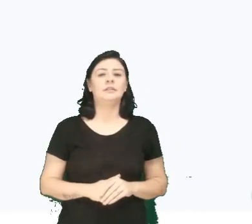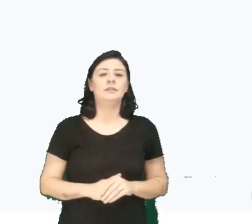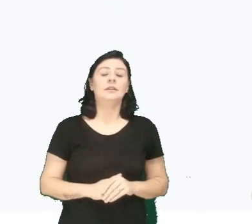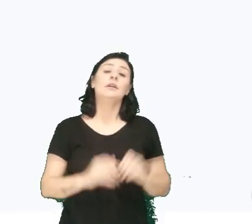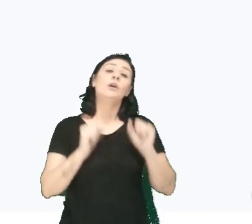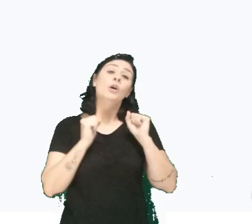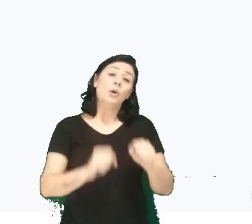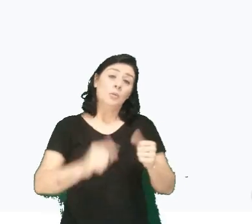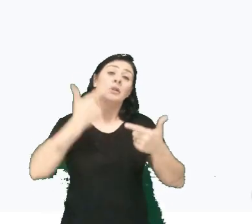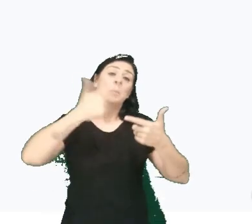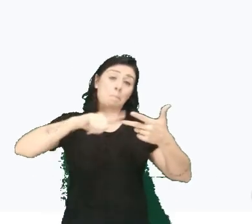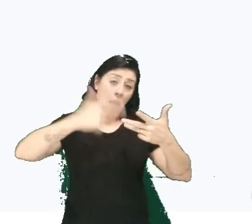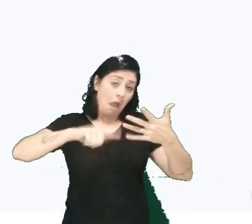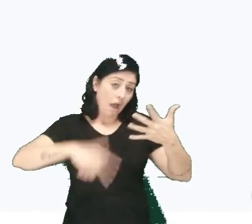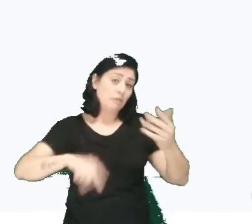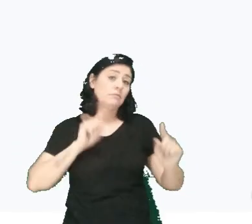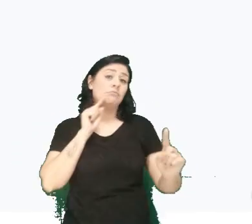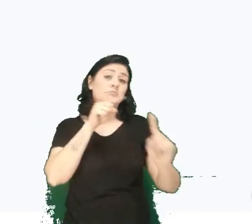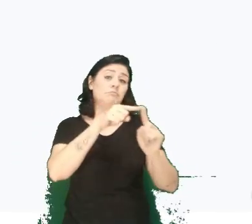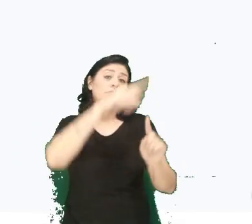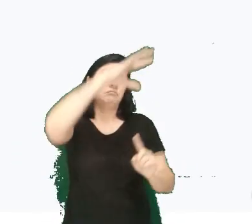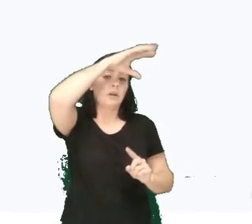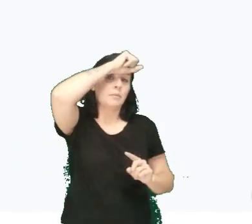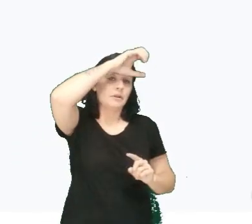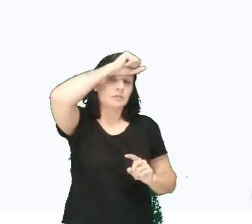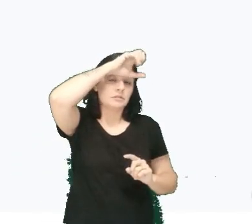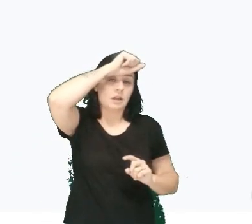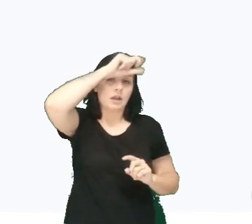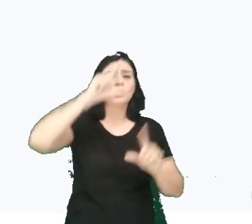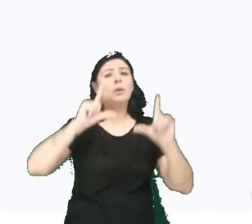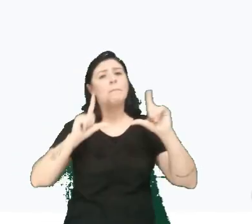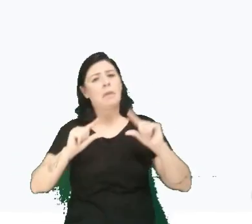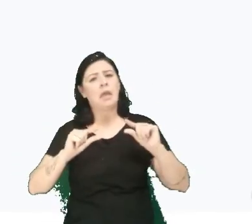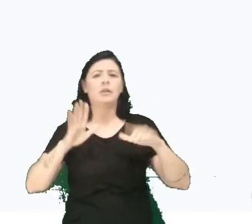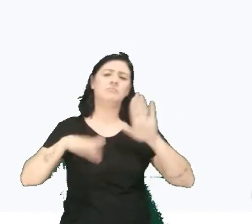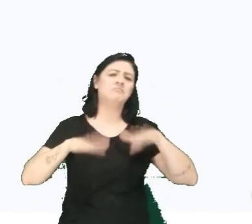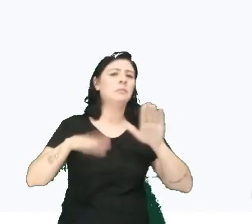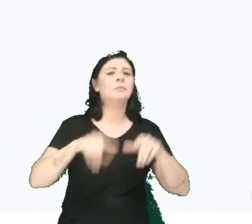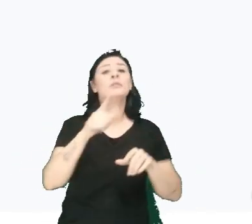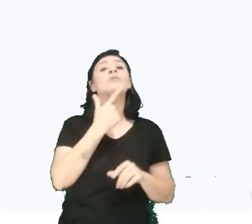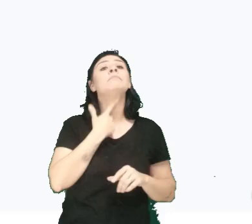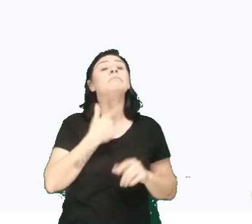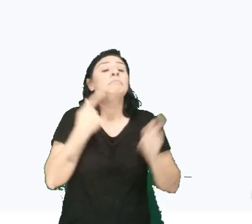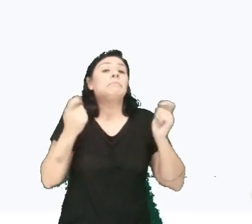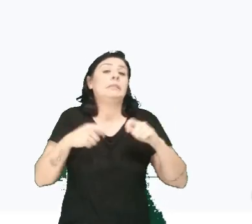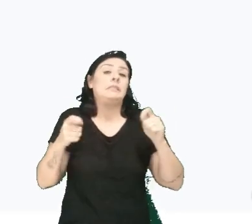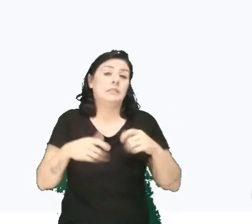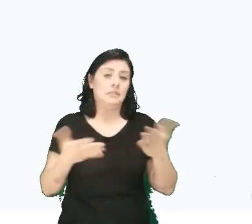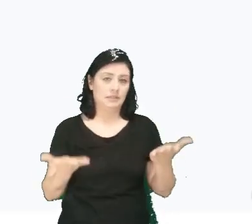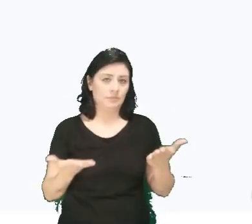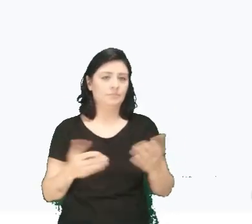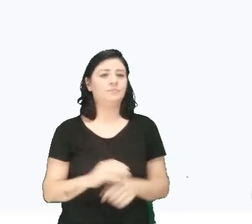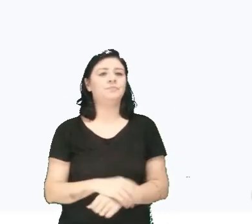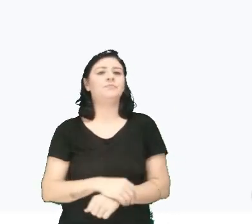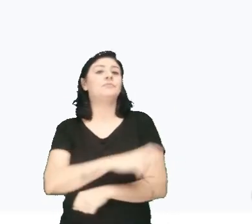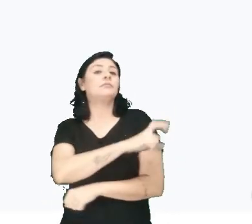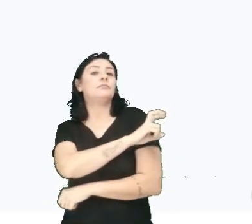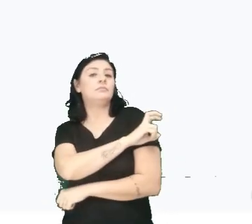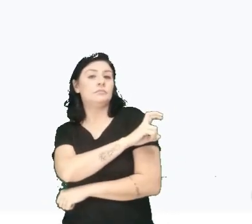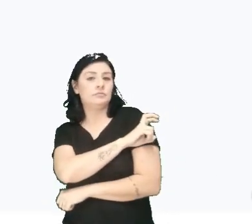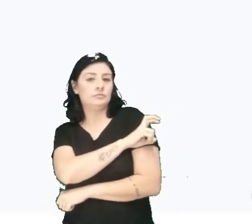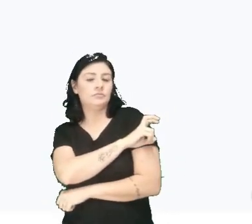Podem ser mais objetivos de aprendizagem, menos, de acordo ali com a sua necessidade. O quinto ano tem